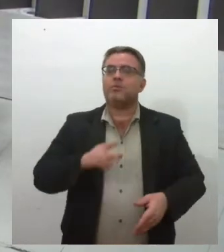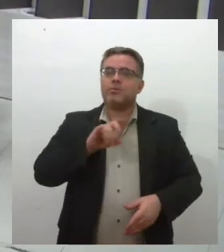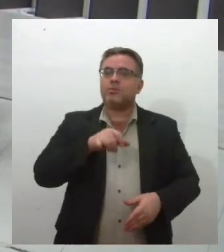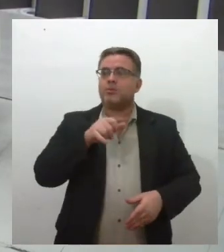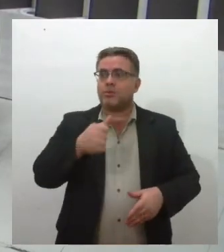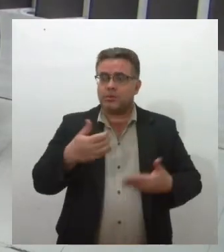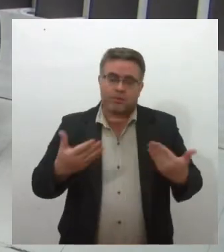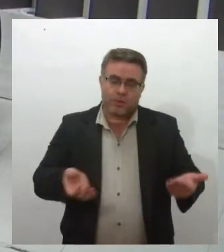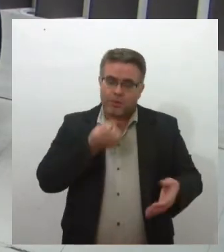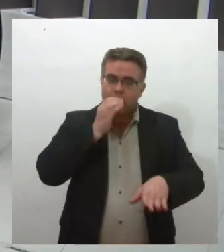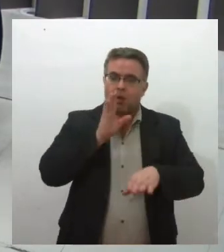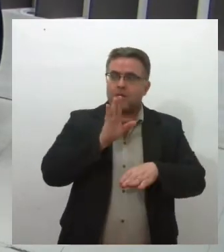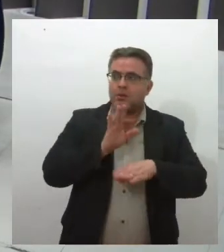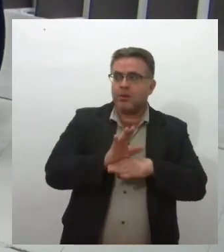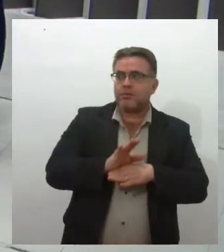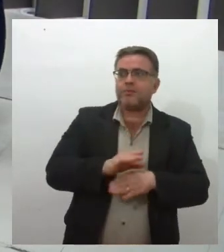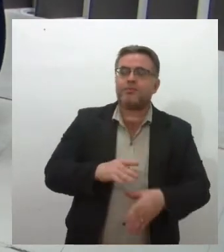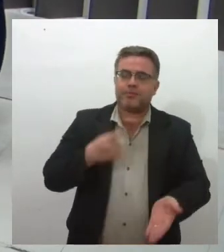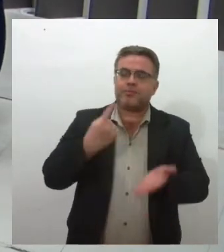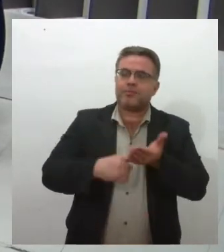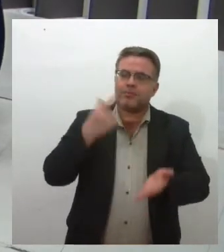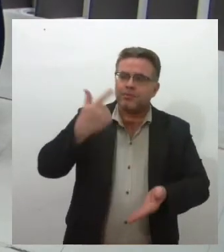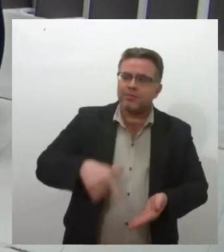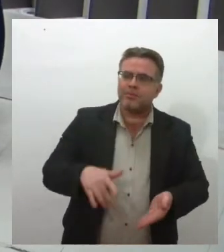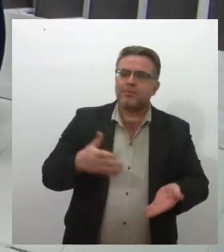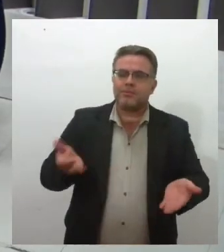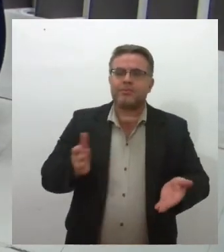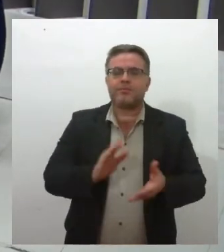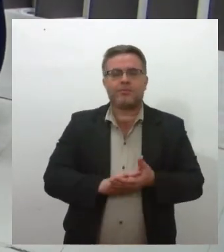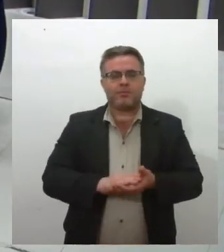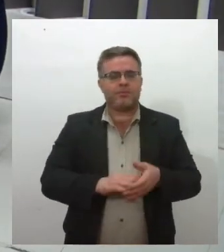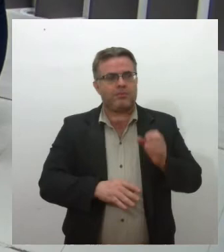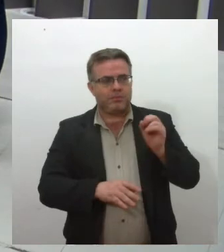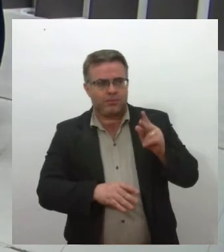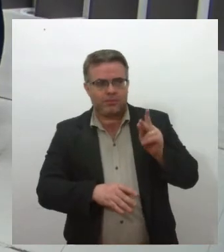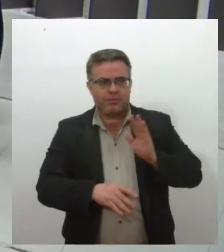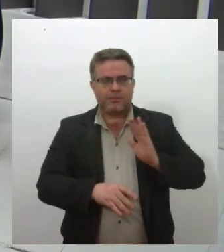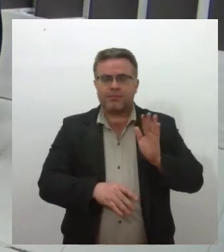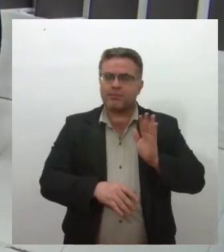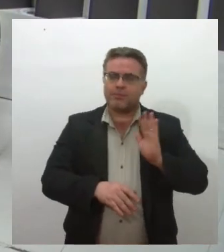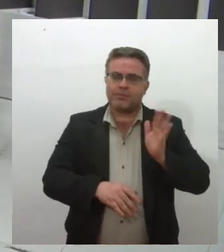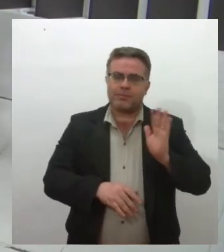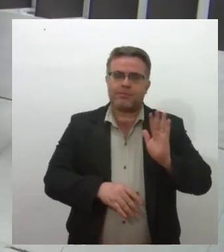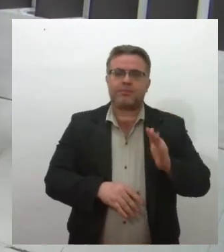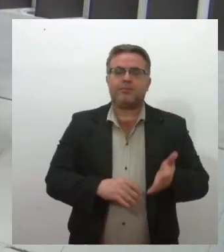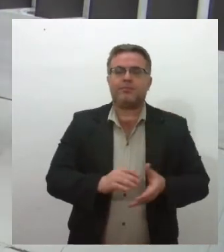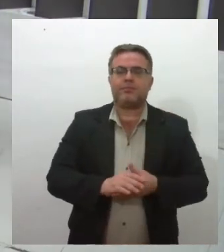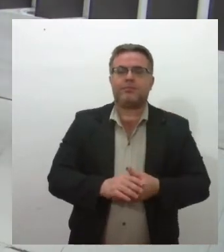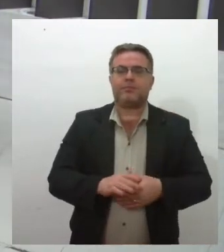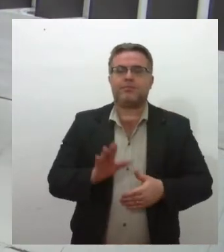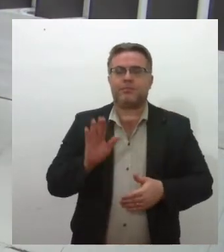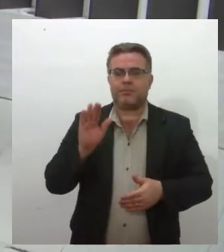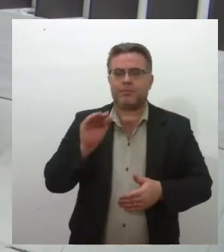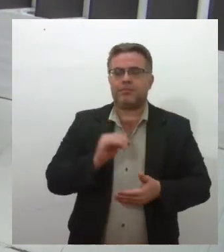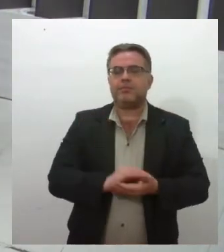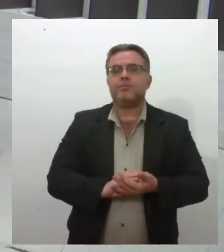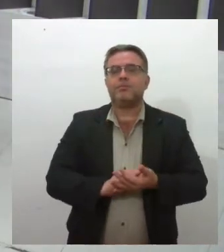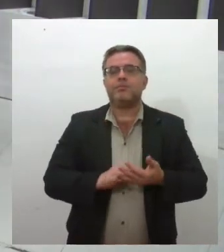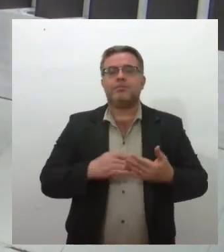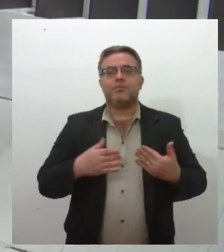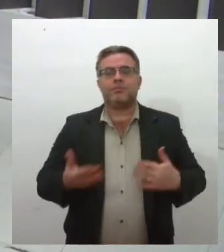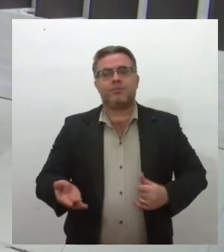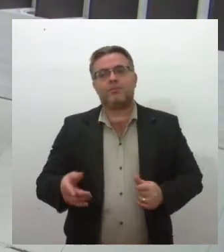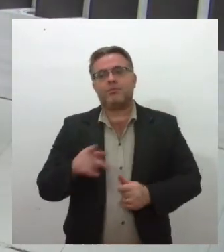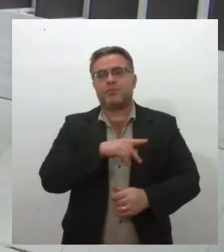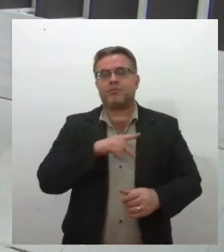uma boa tarde e até o nosso próximo encontro aqui no JA. Ok, muito obrigado e sempre à disposição. Tchau, tchau. E olha, o presidente